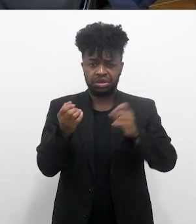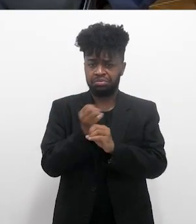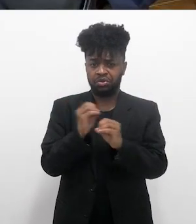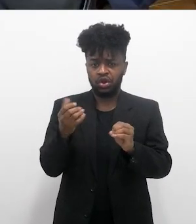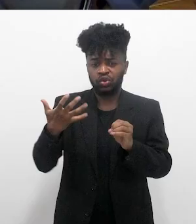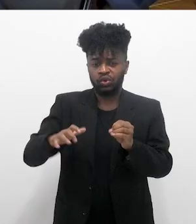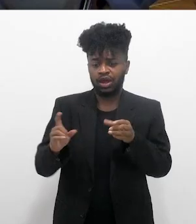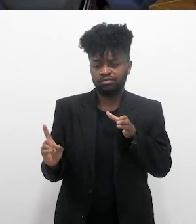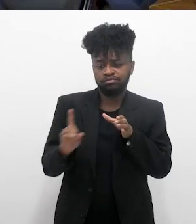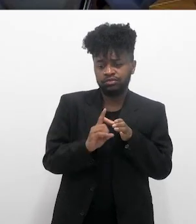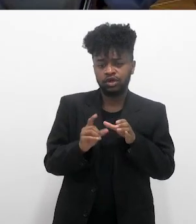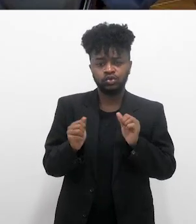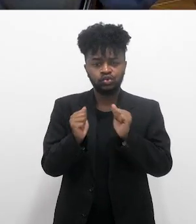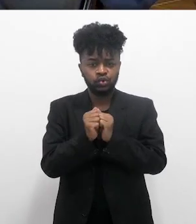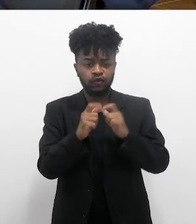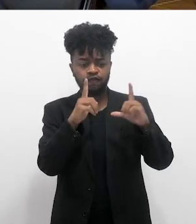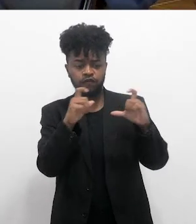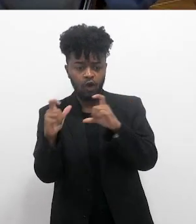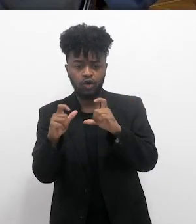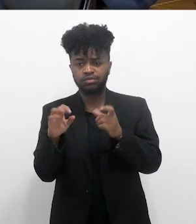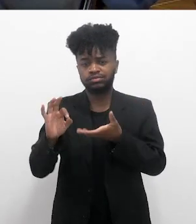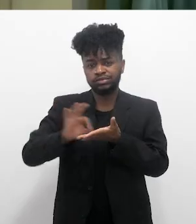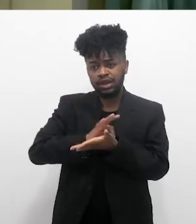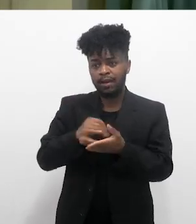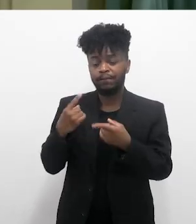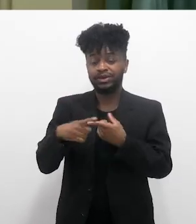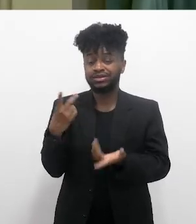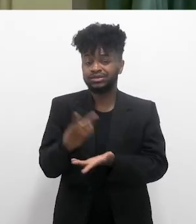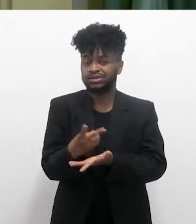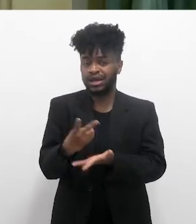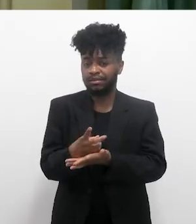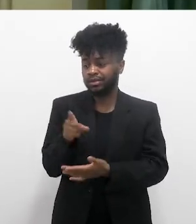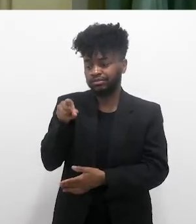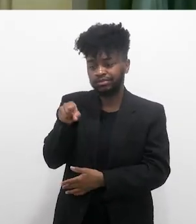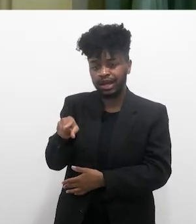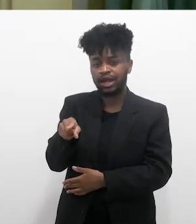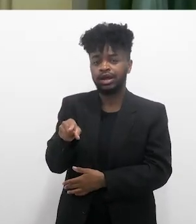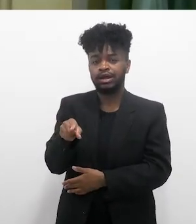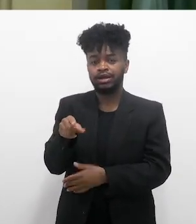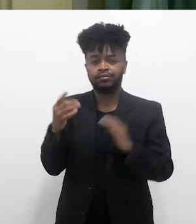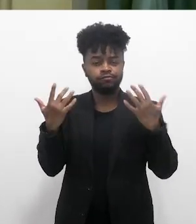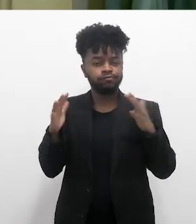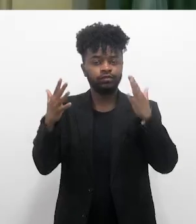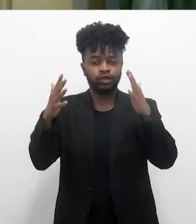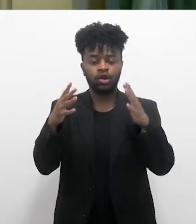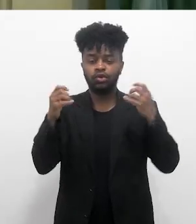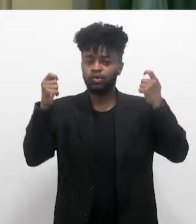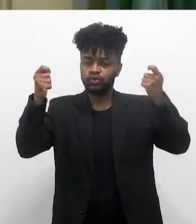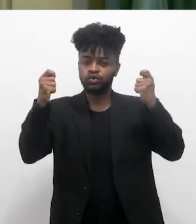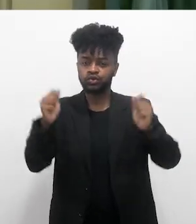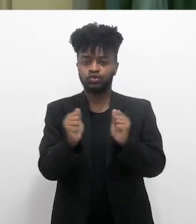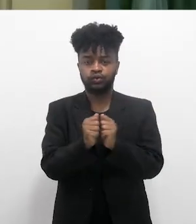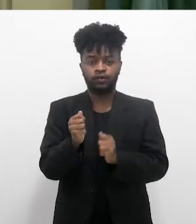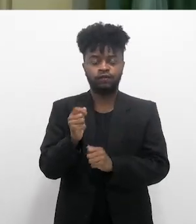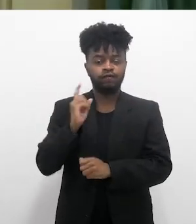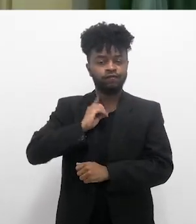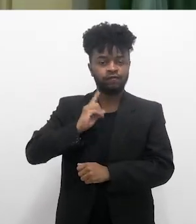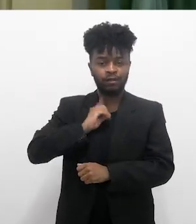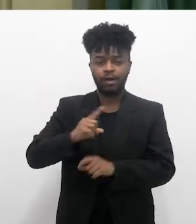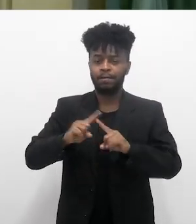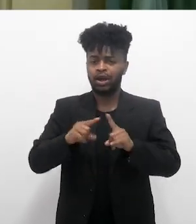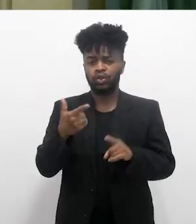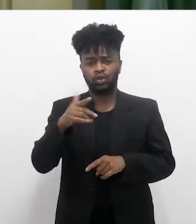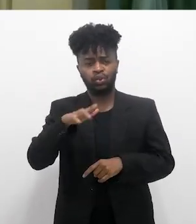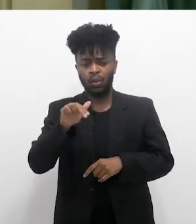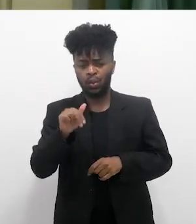tirar uma foto com ele, ter um autógrafo com ele, porque desde sempre, ele sempre comemorava os gols dele com a torcida do Flamengo, mas nunca hostilizou nenhum